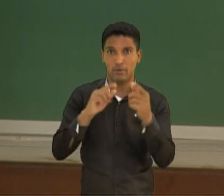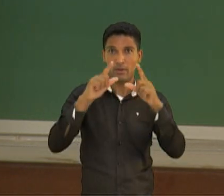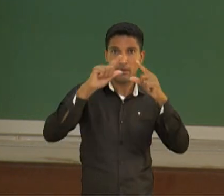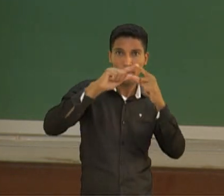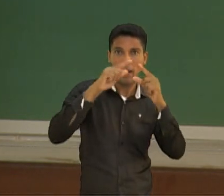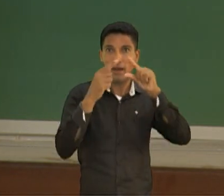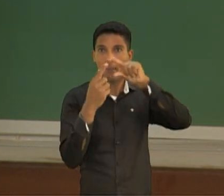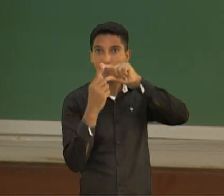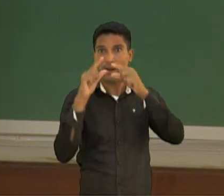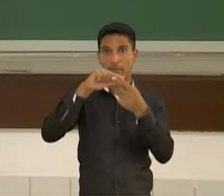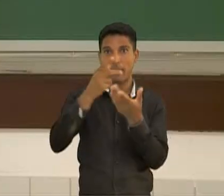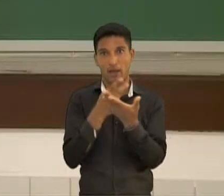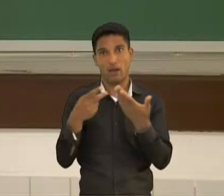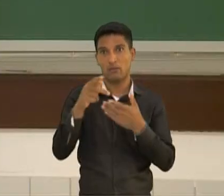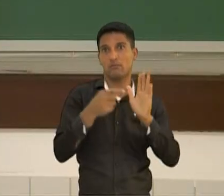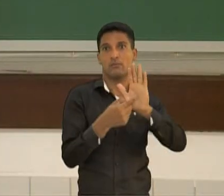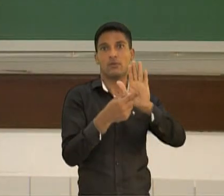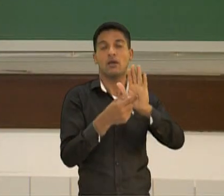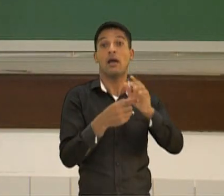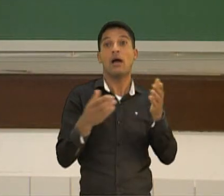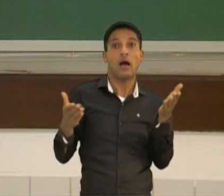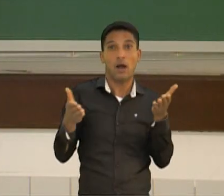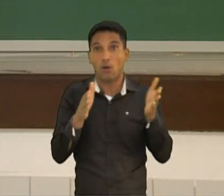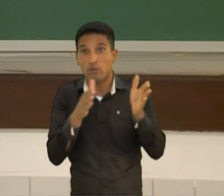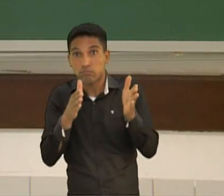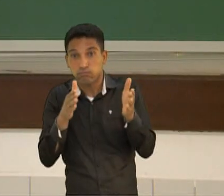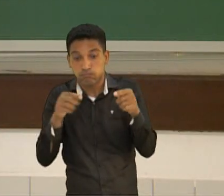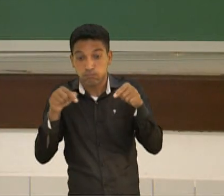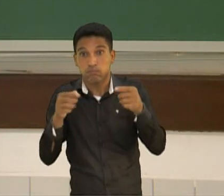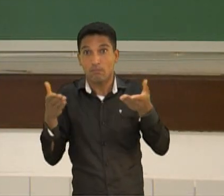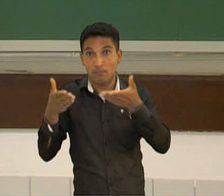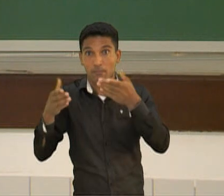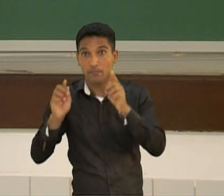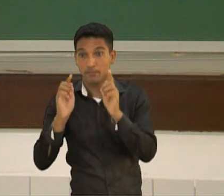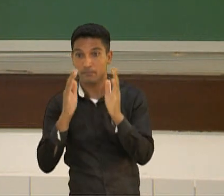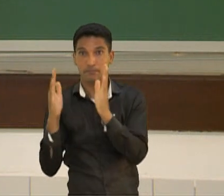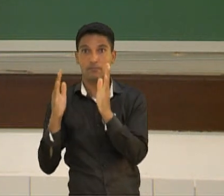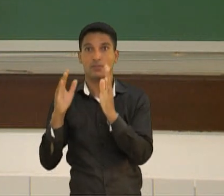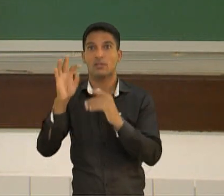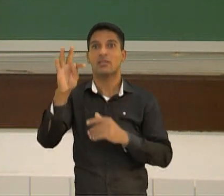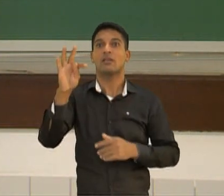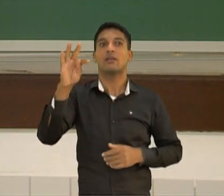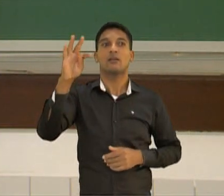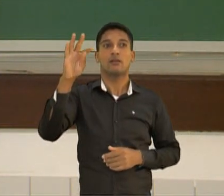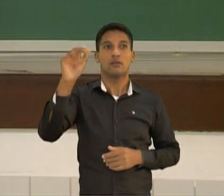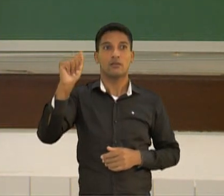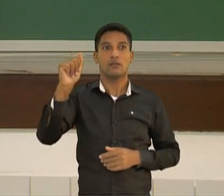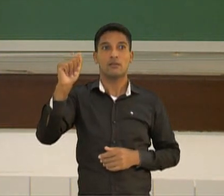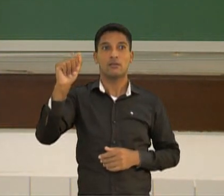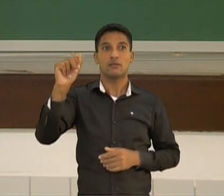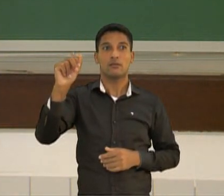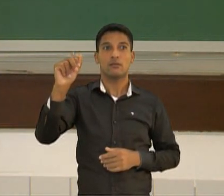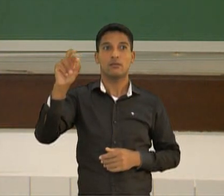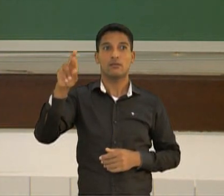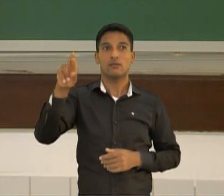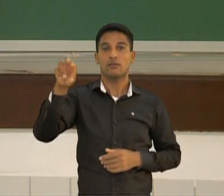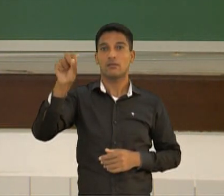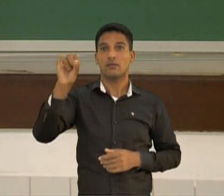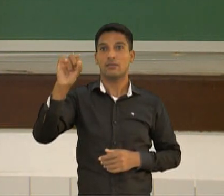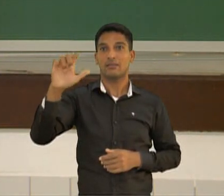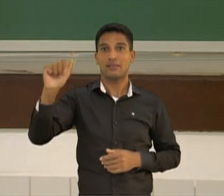sabia retratar uma obra, uma paisagem, uma pessoa, utilizando o máximo